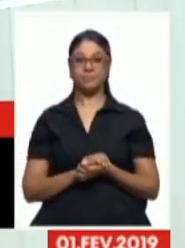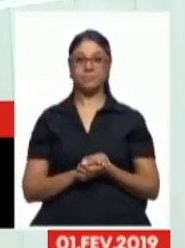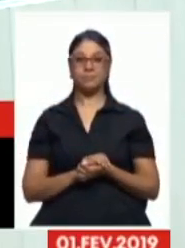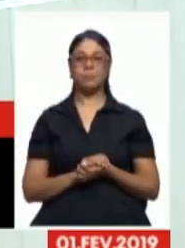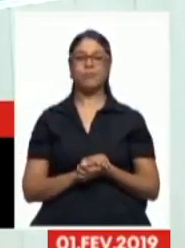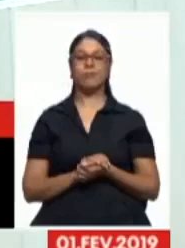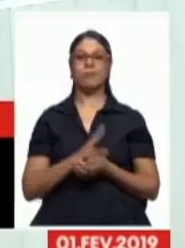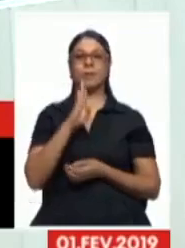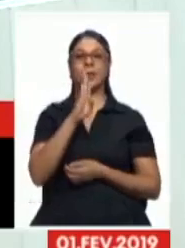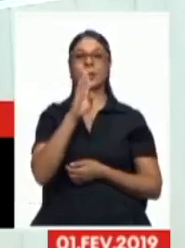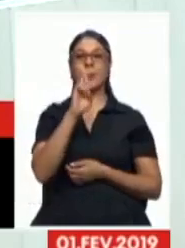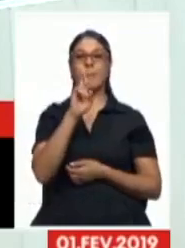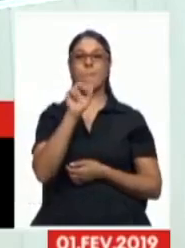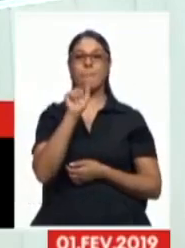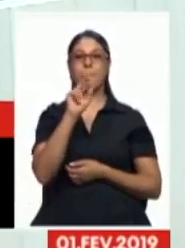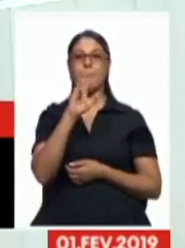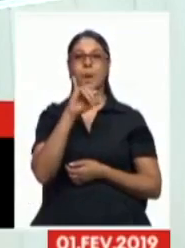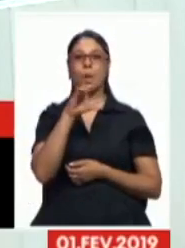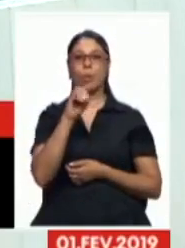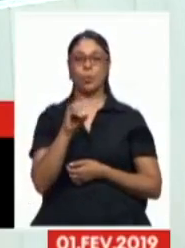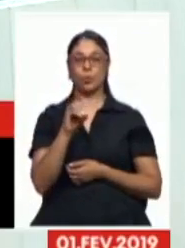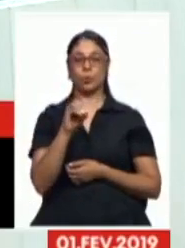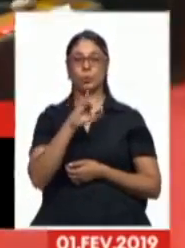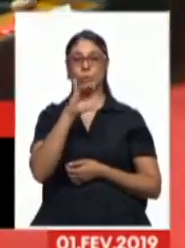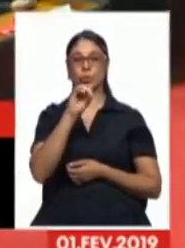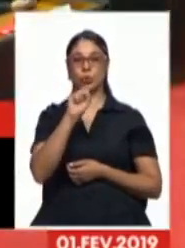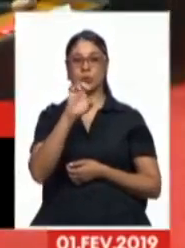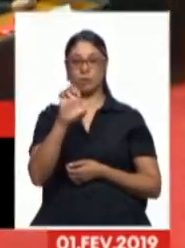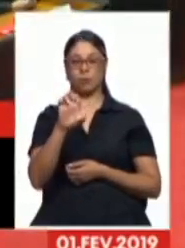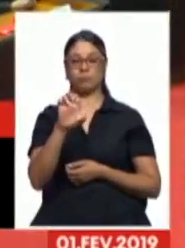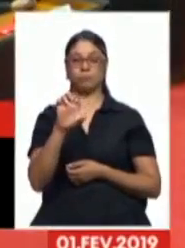Braulio José Tanuz Brás.